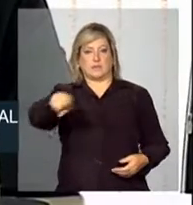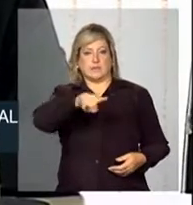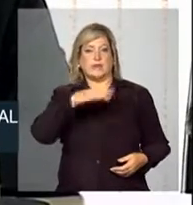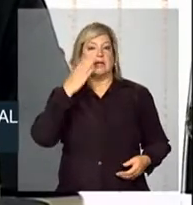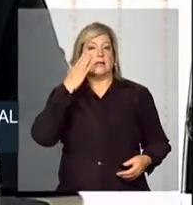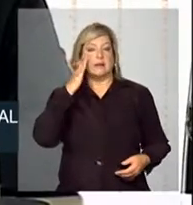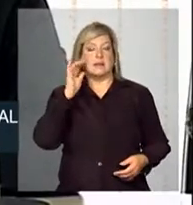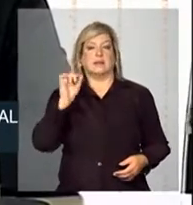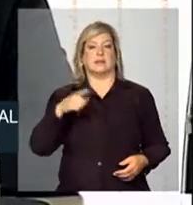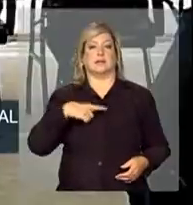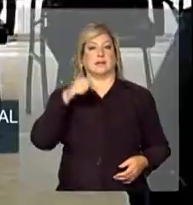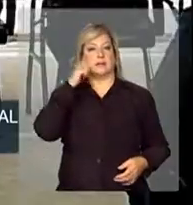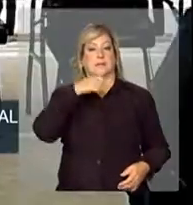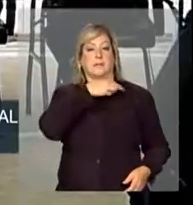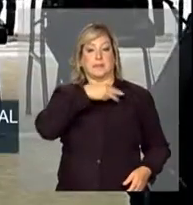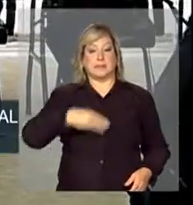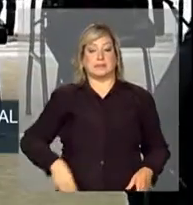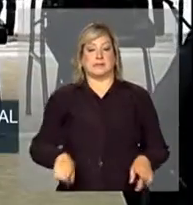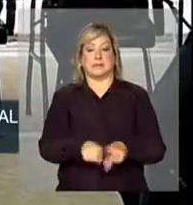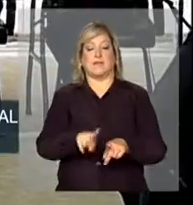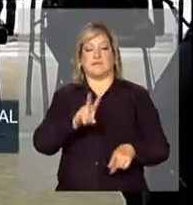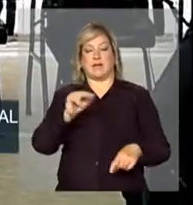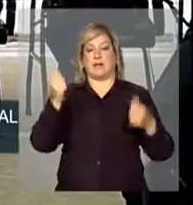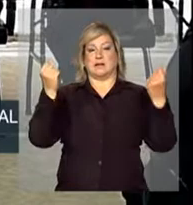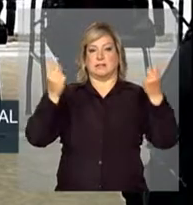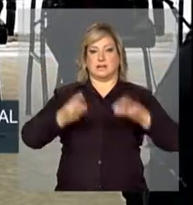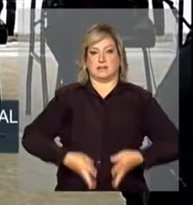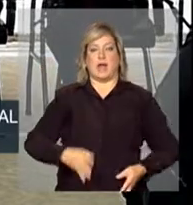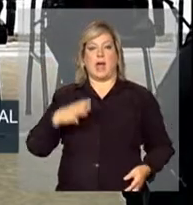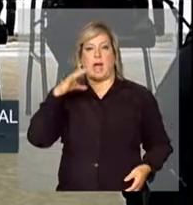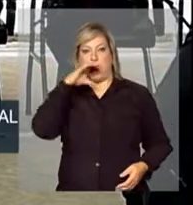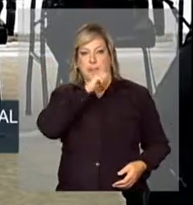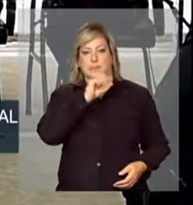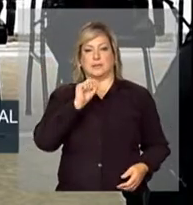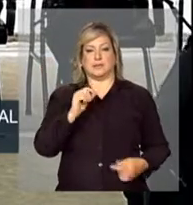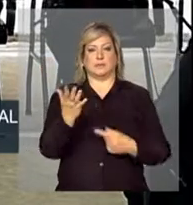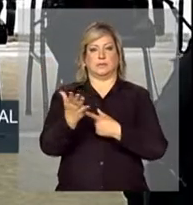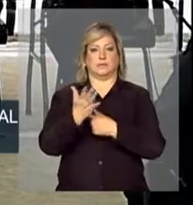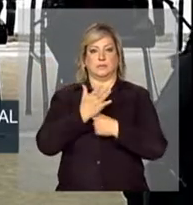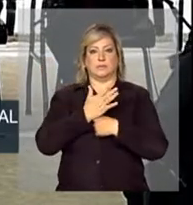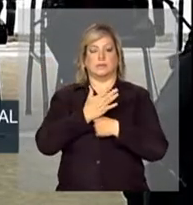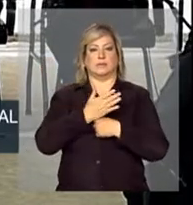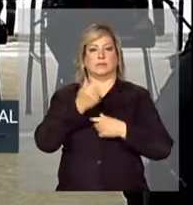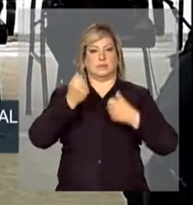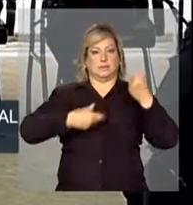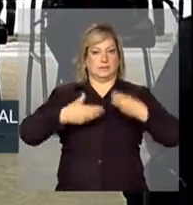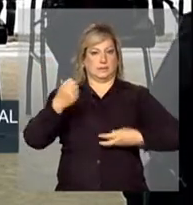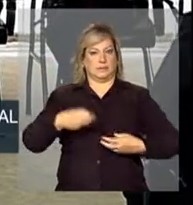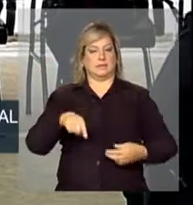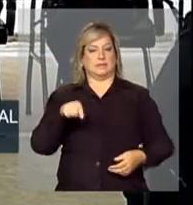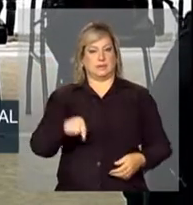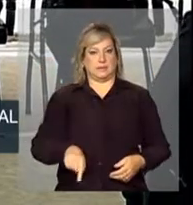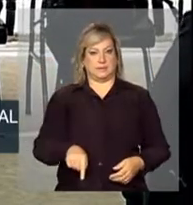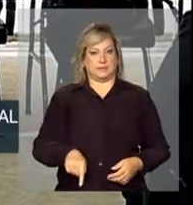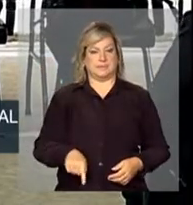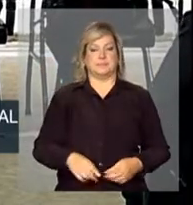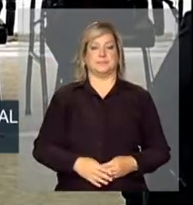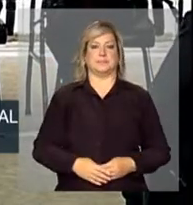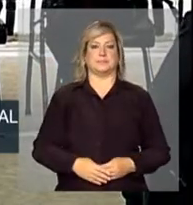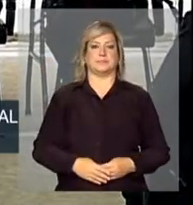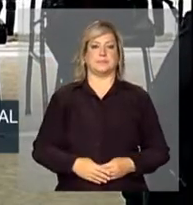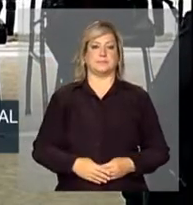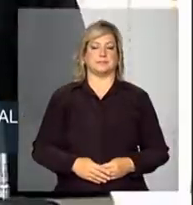as ministras inclusive vão rapidamente me apoiar na exposição dessa